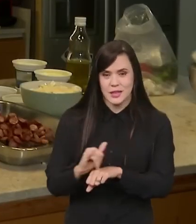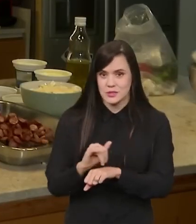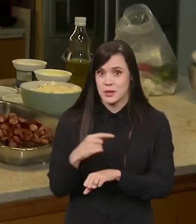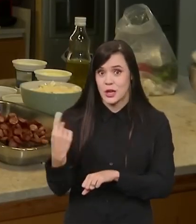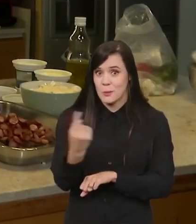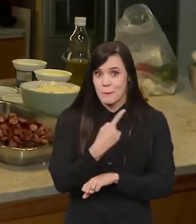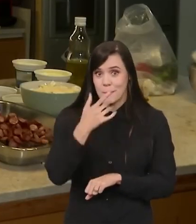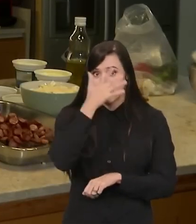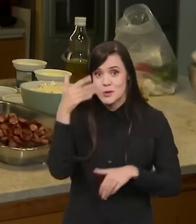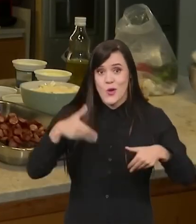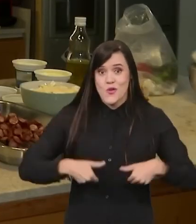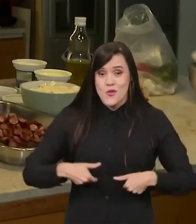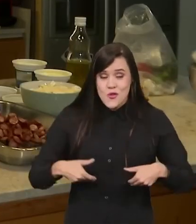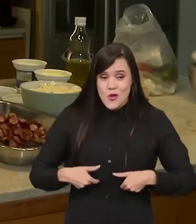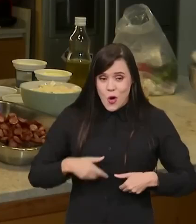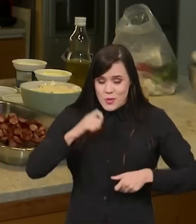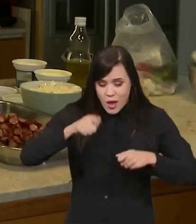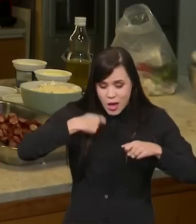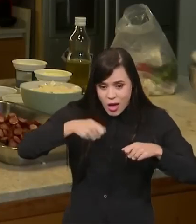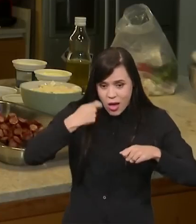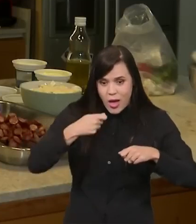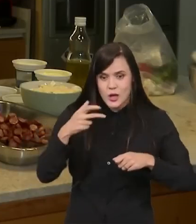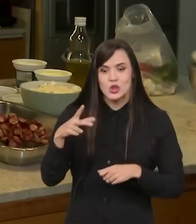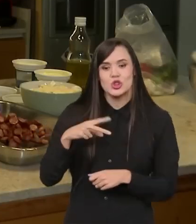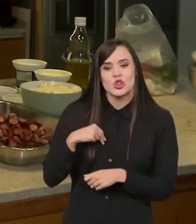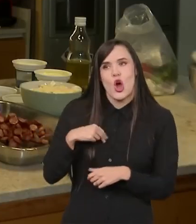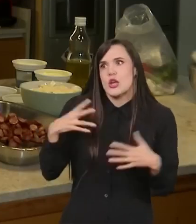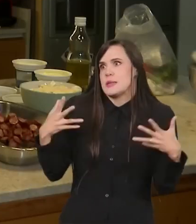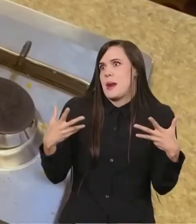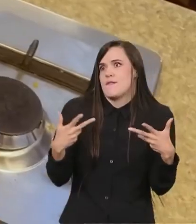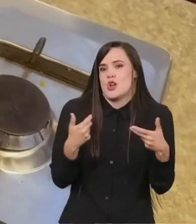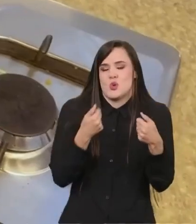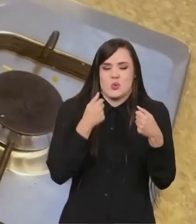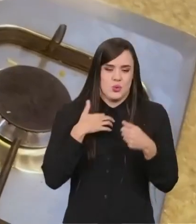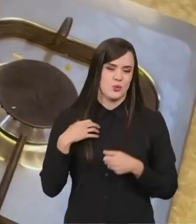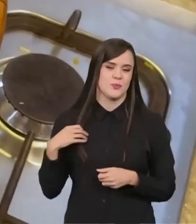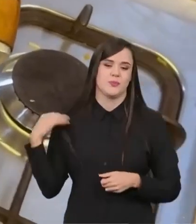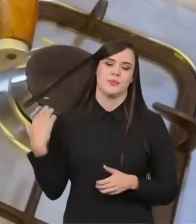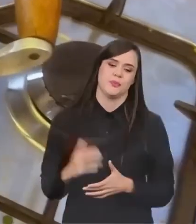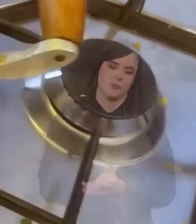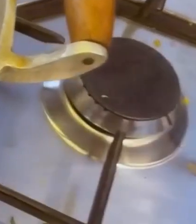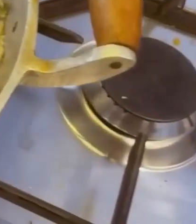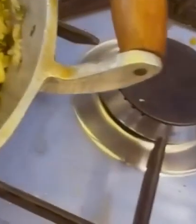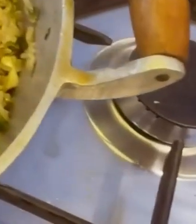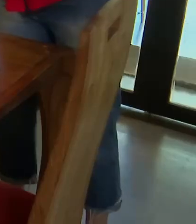vai estar com fome, aí come e fala, nossa, estava maravilhoso.